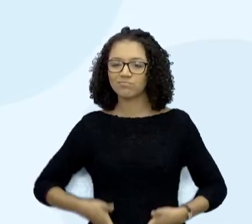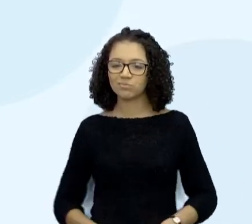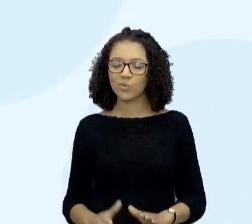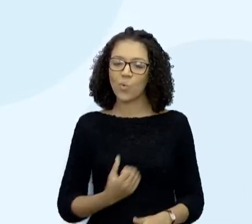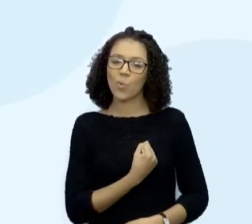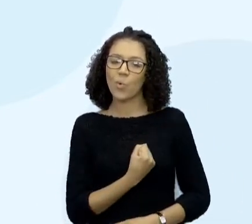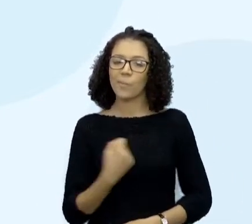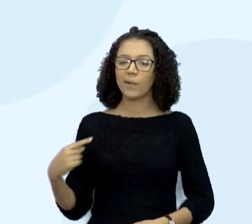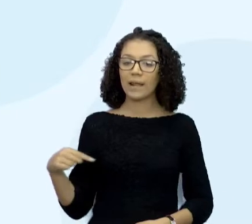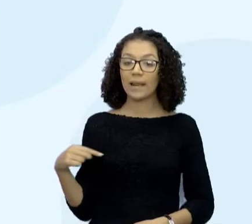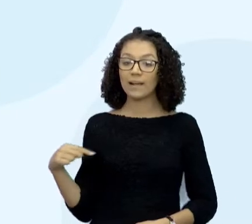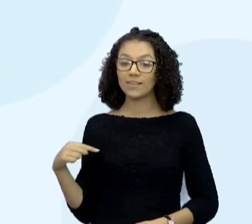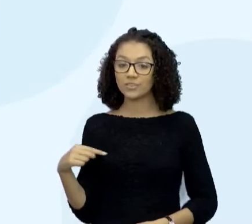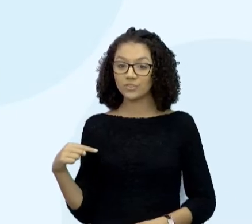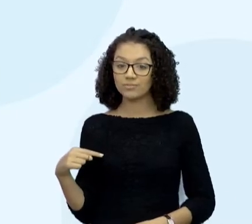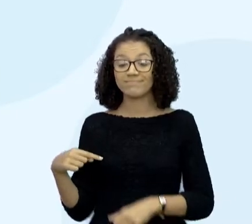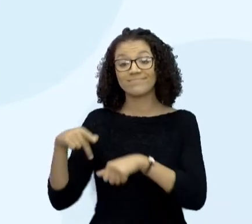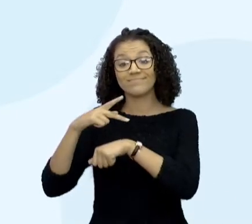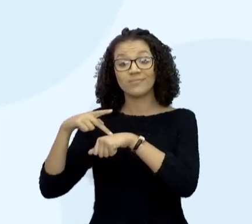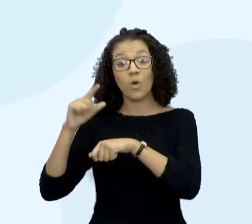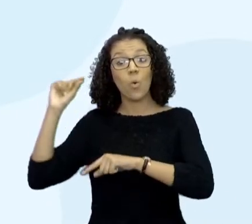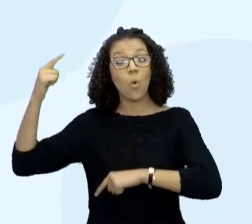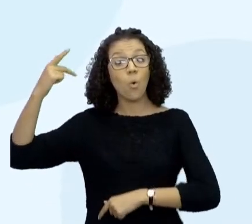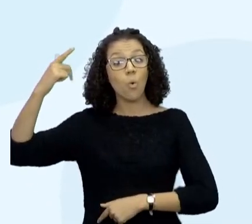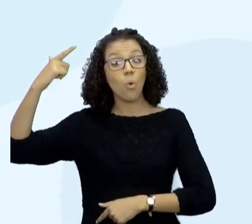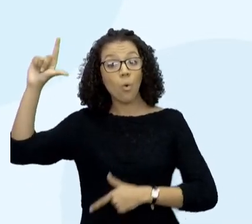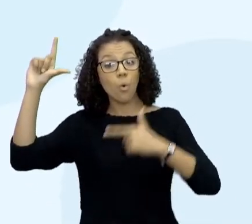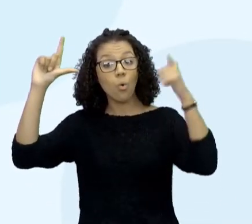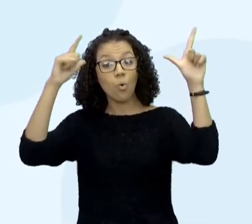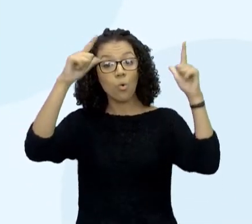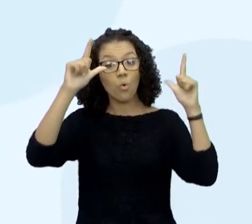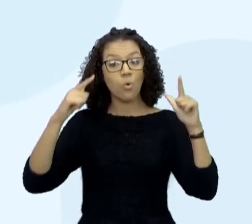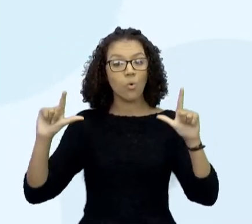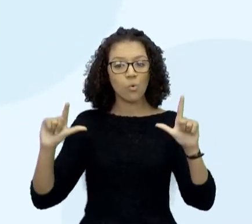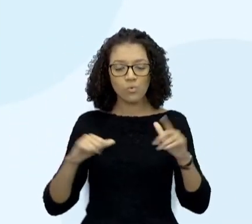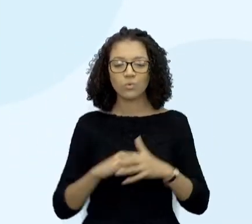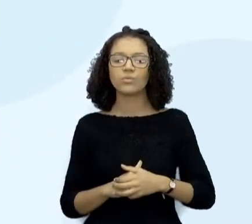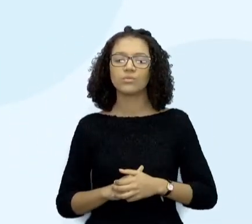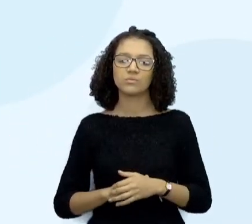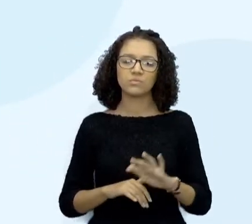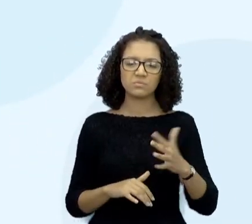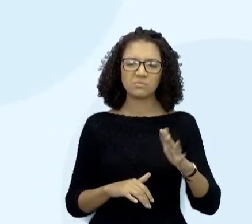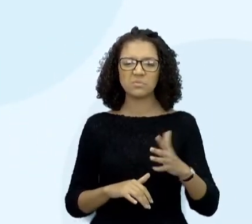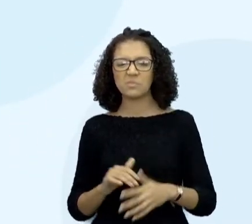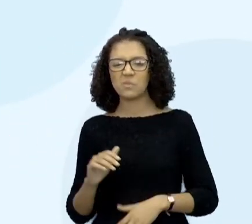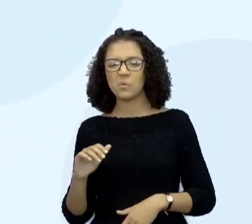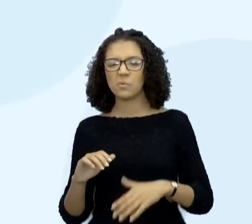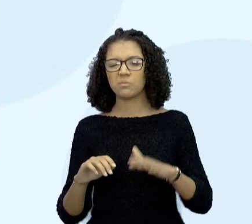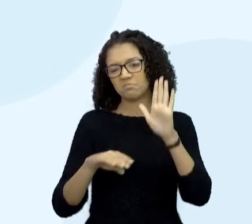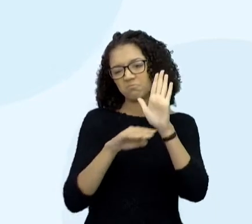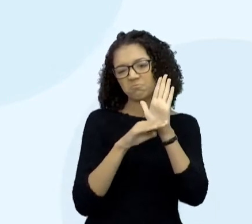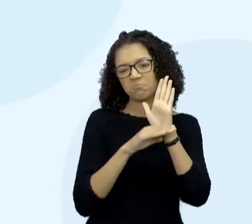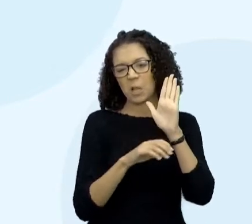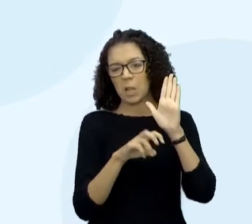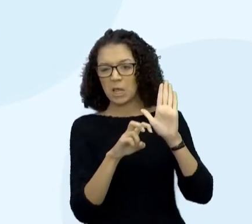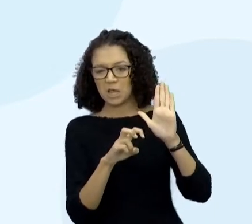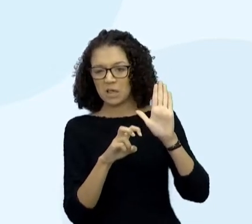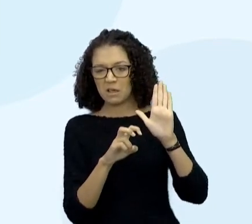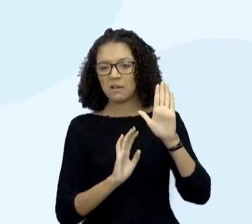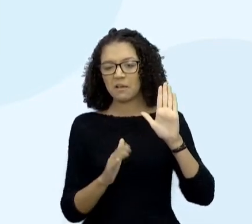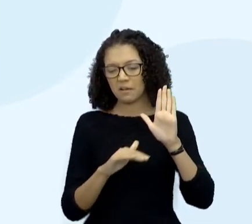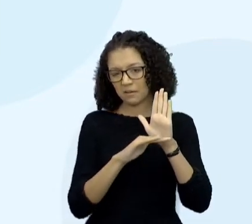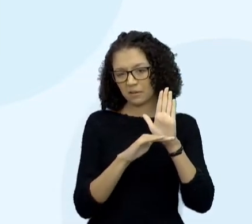outros países, né, que entraram na faixa da transição aí do 5º estágio, ainda tem uma